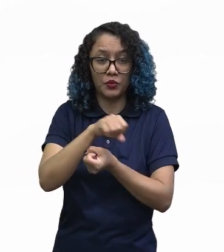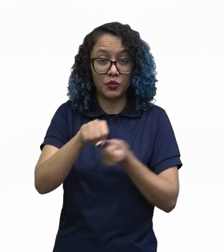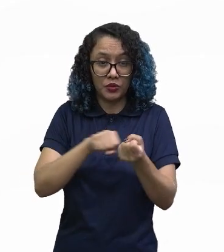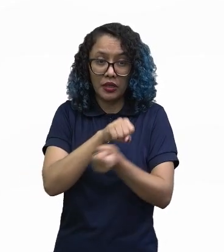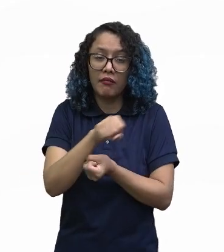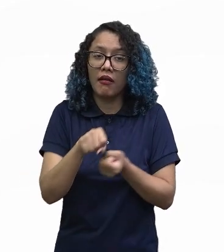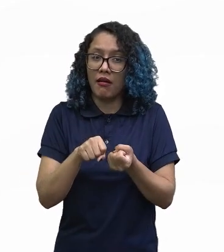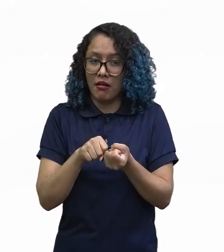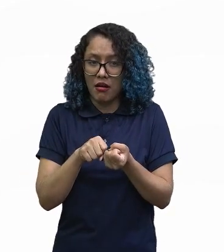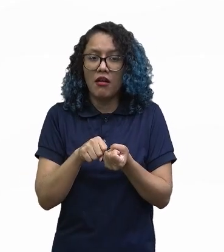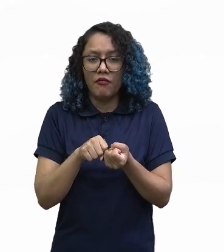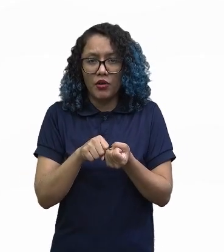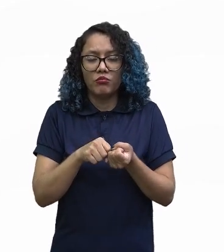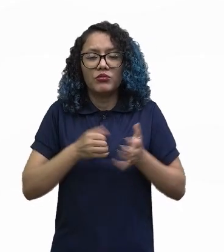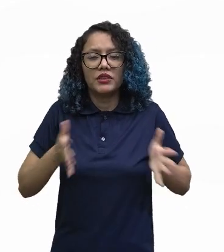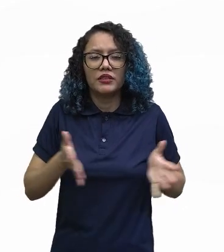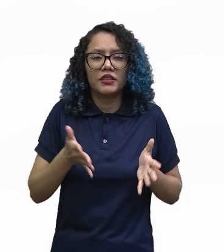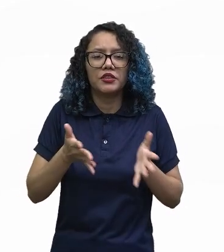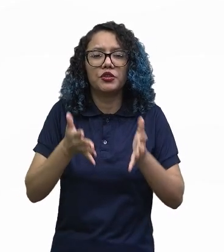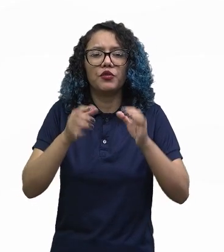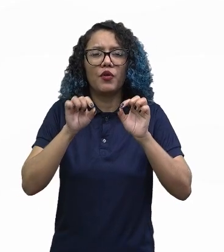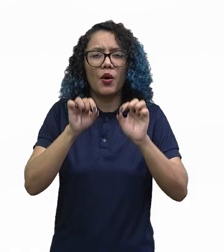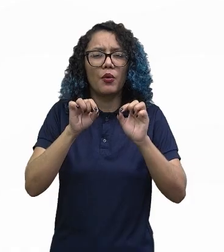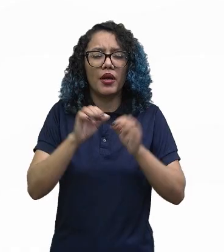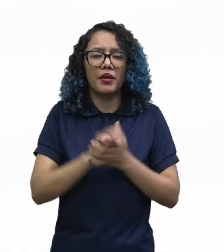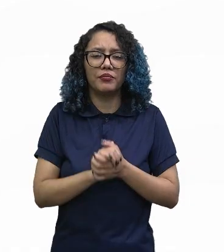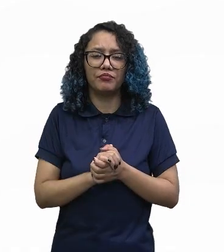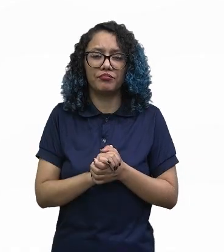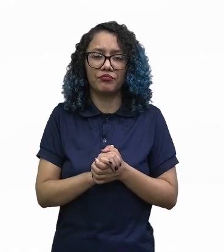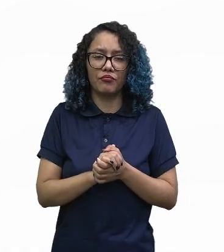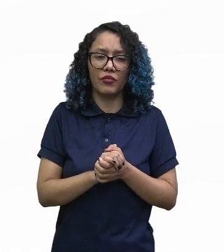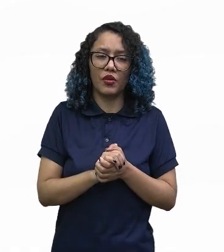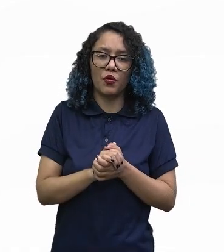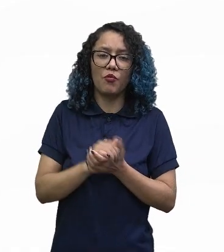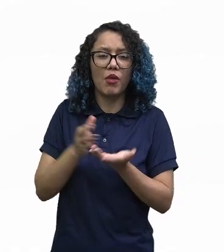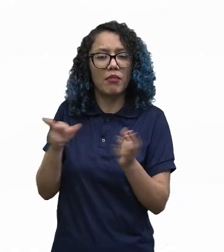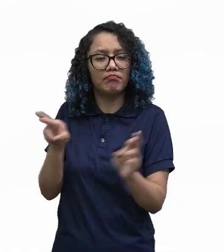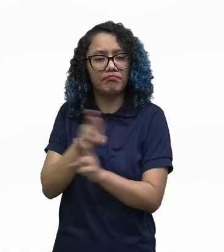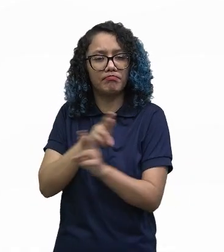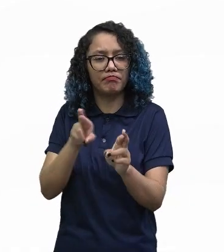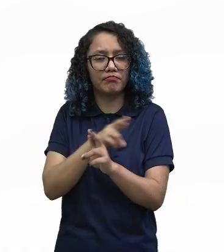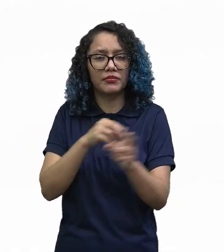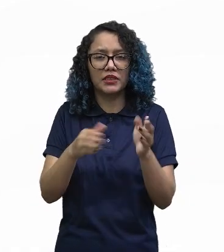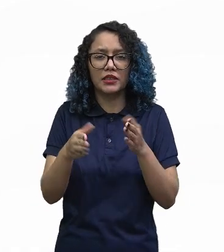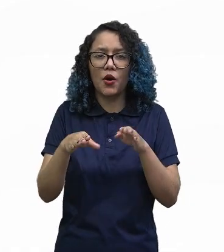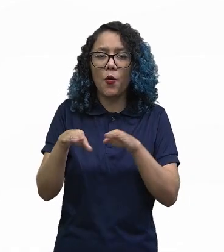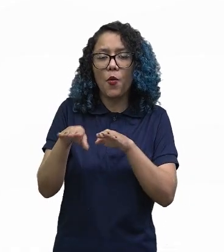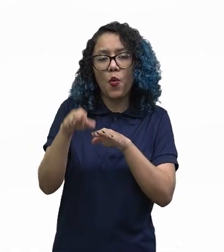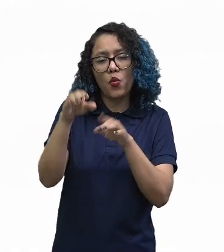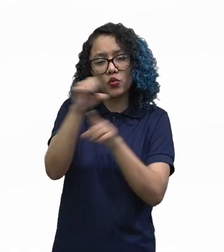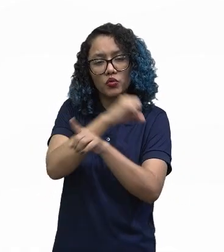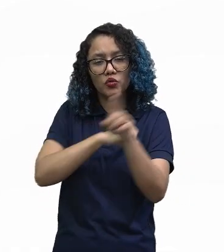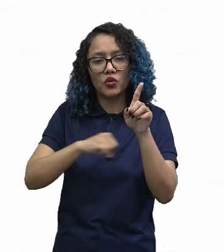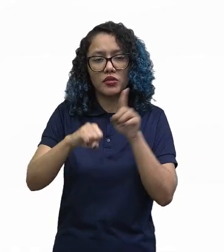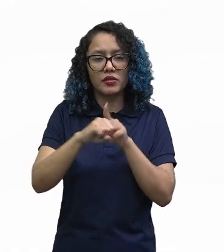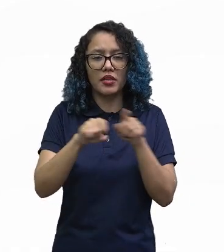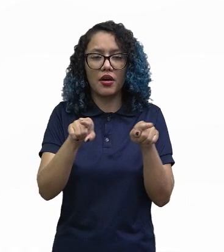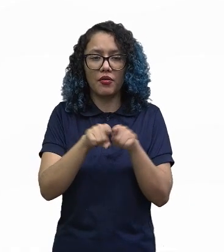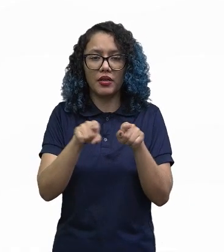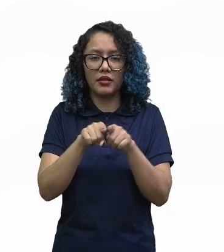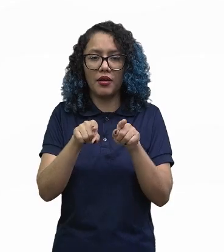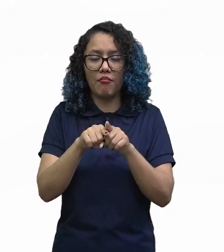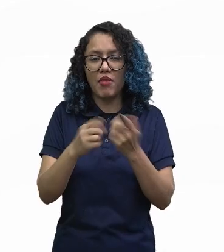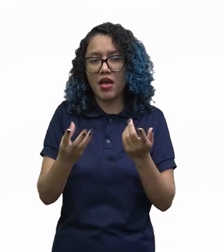sustentável, né? Contribuindo para essa coesão social e a melhoria da condição